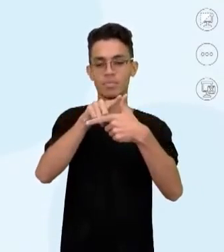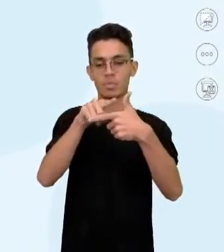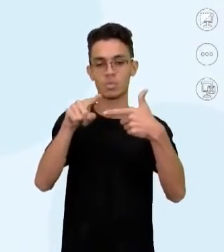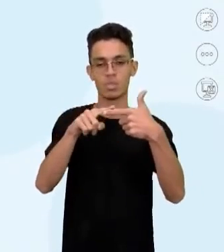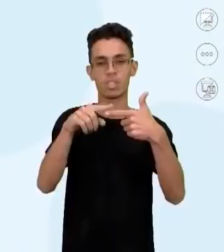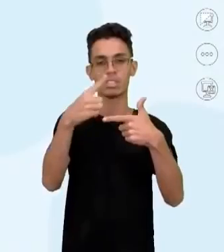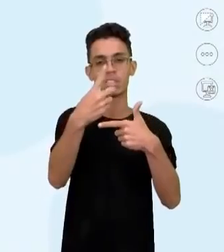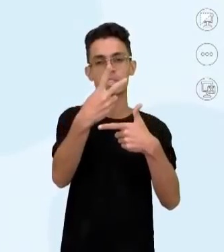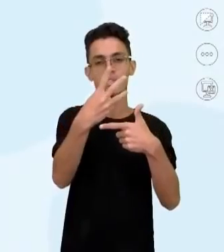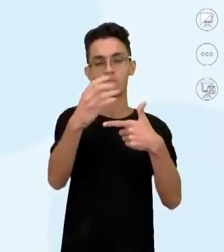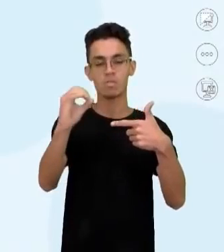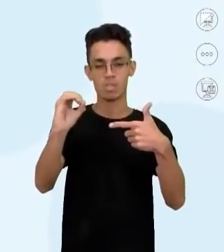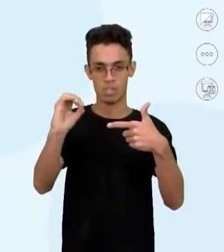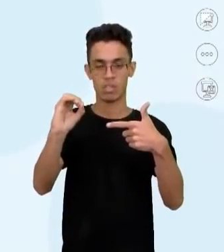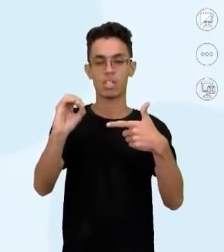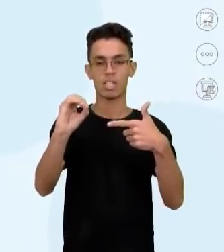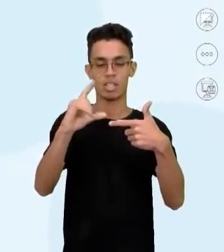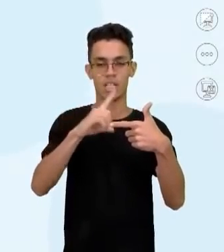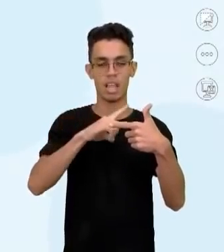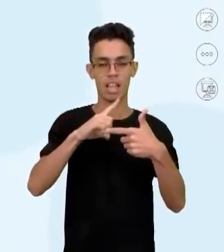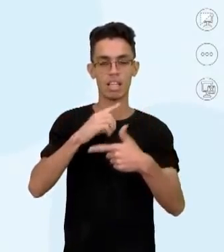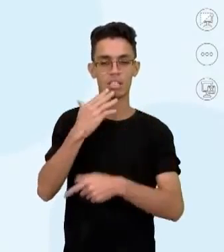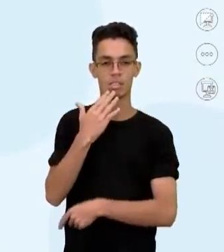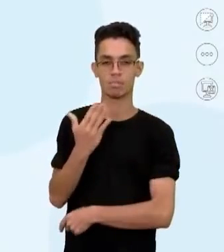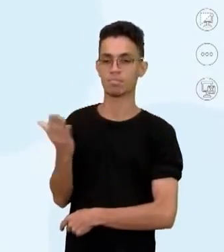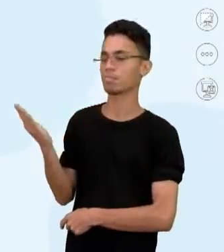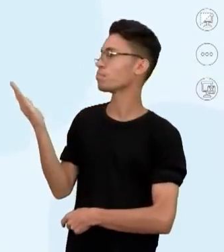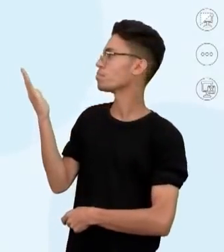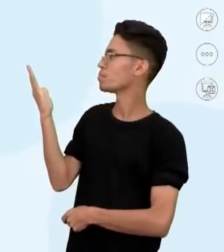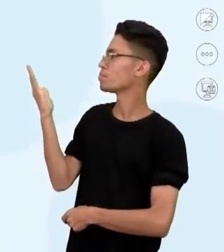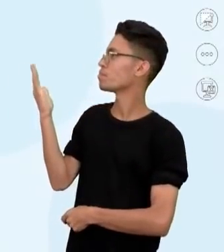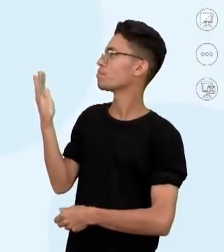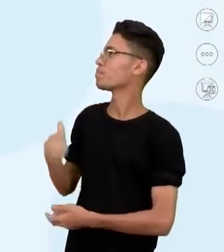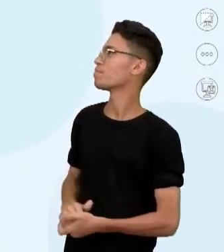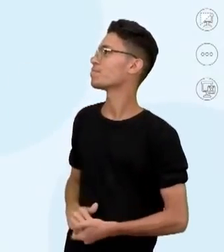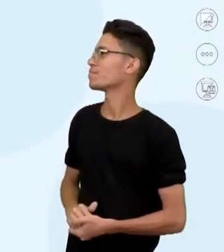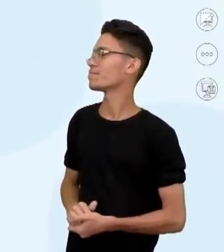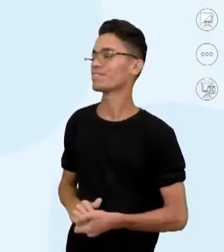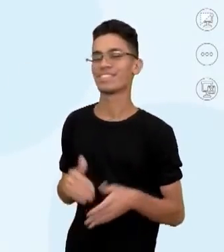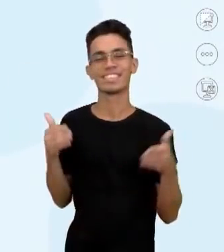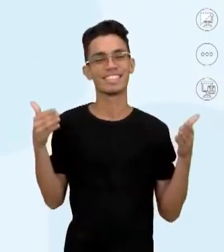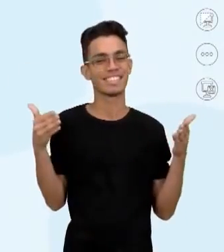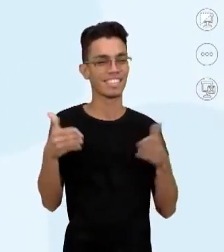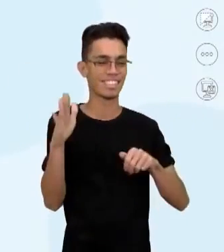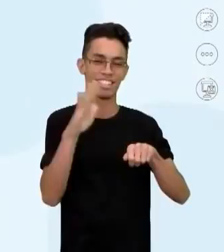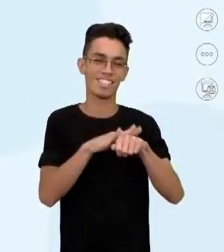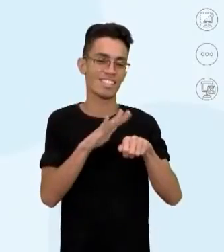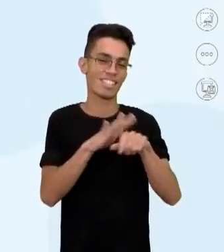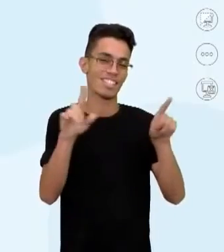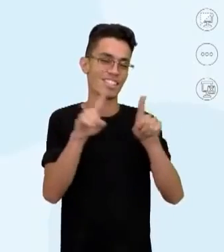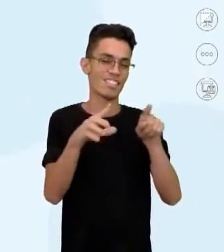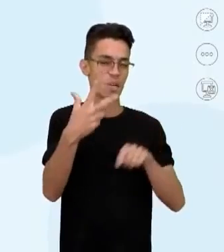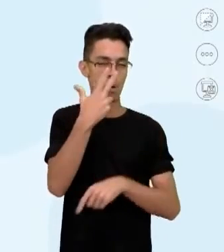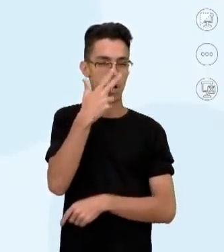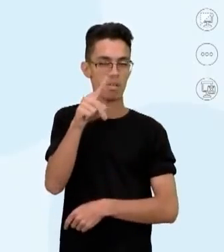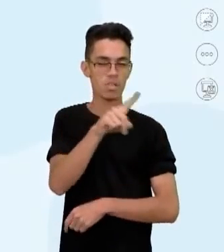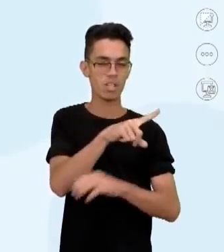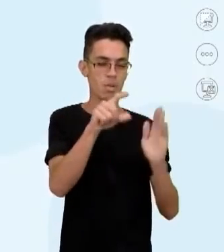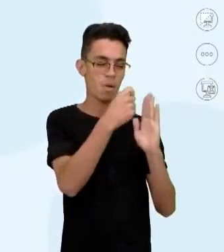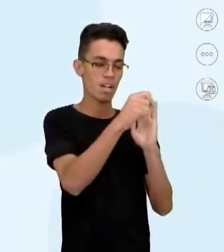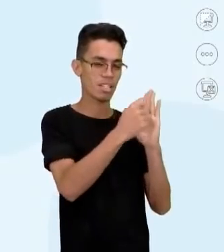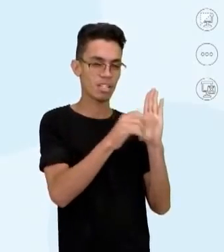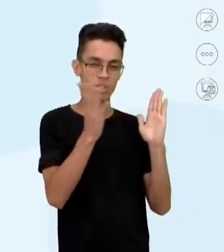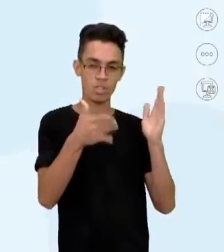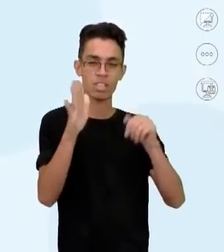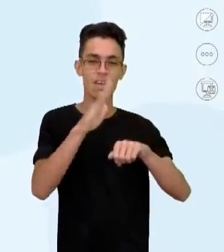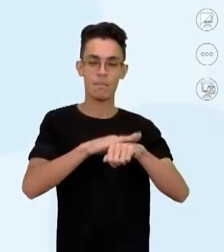Fazendo essas contas todas aqui, 9 fora, põe para aqui, põe para ali, que eu não vou fazer agora, tá certo? Mas acho que vocês fizeram aí no caderninho.